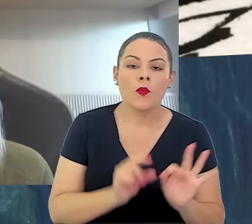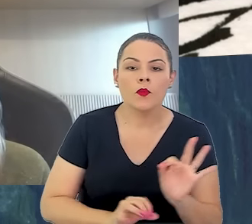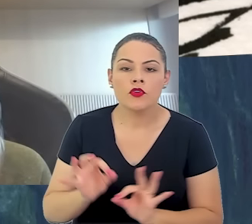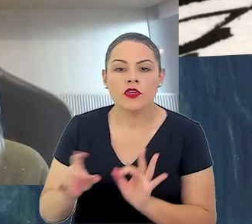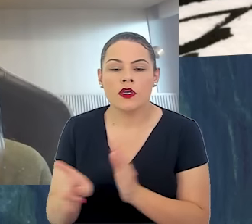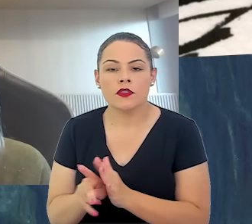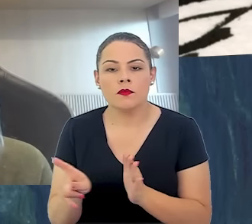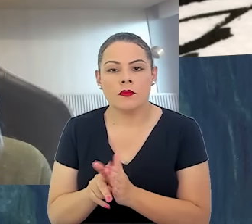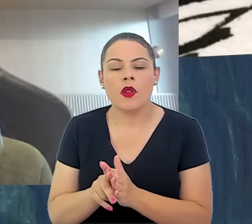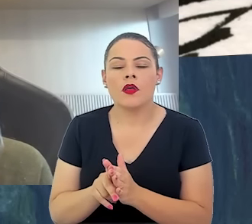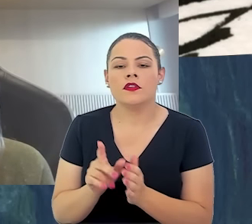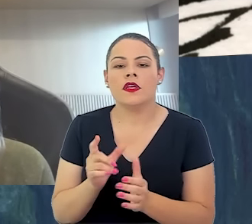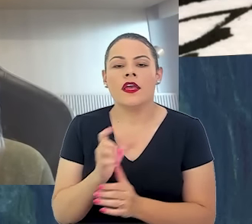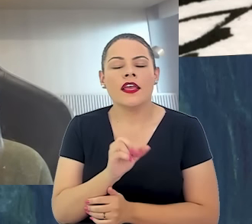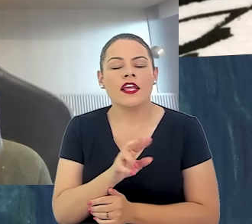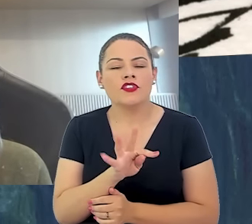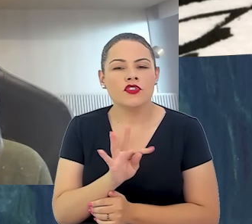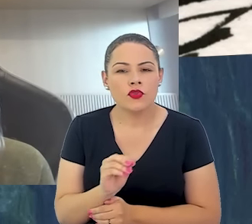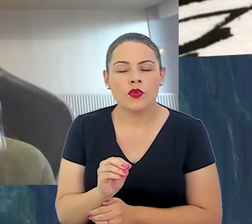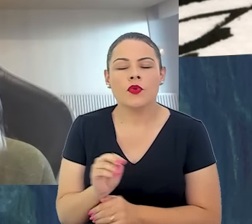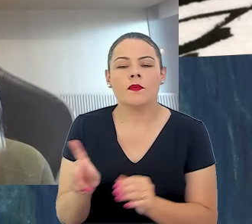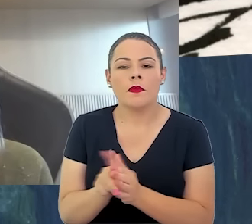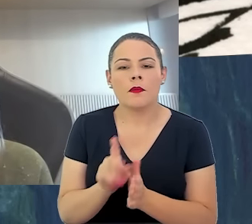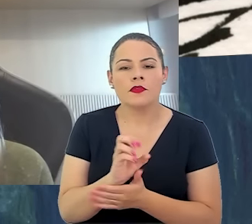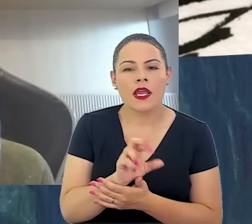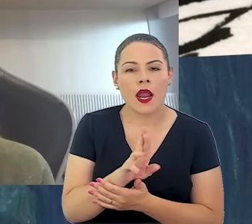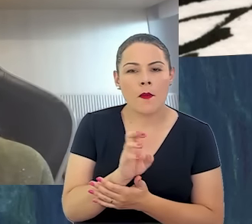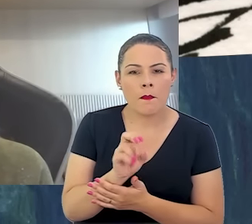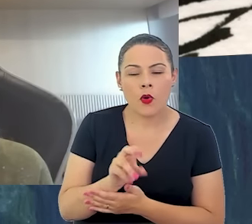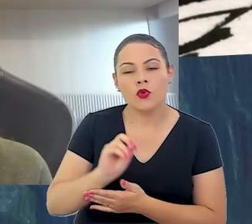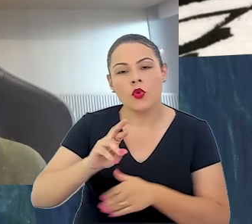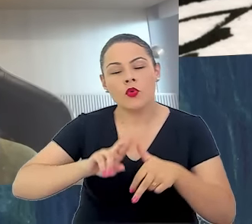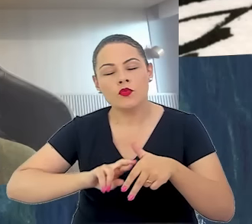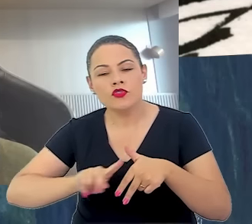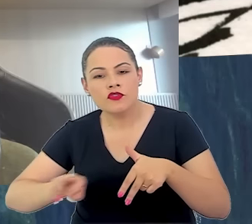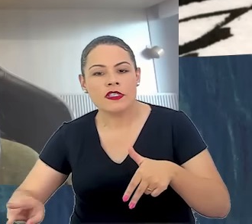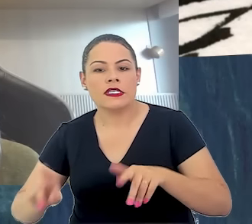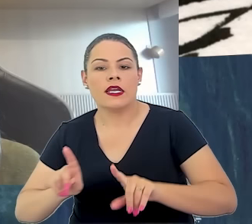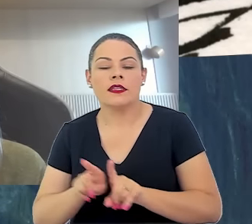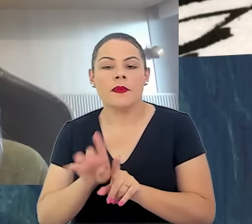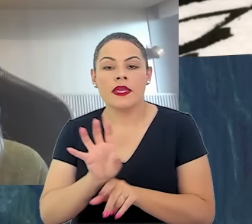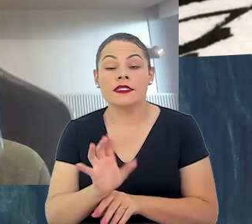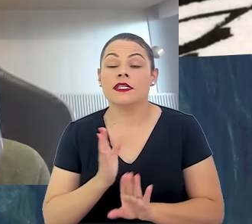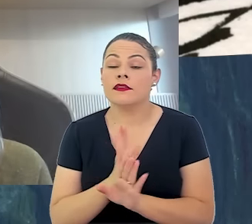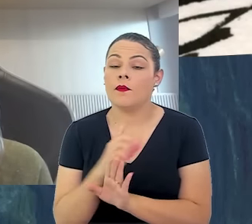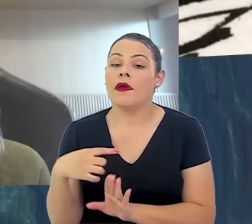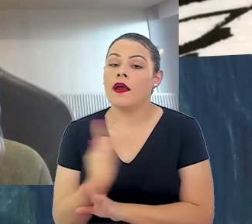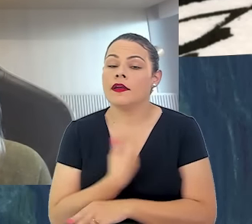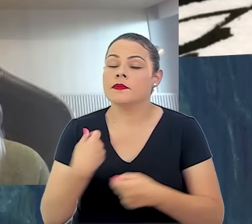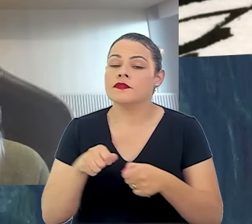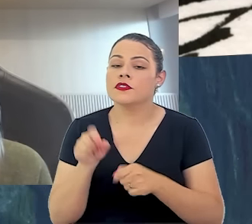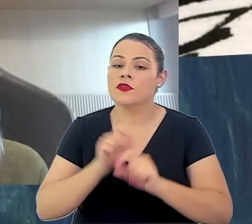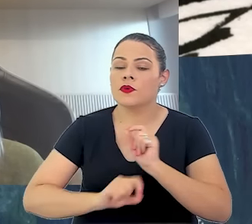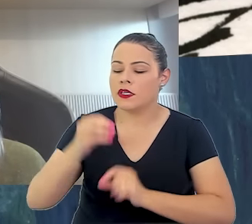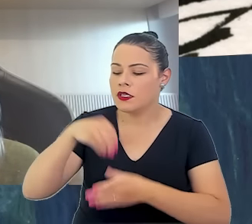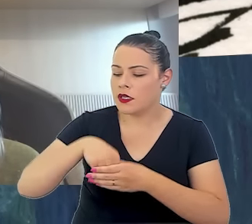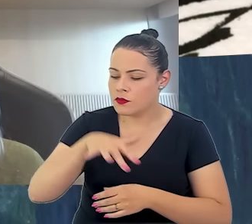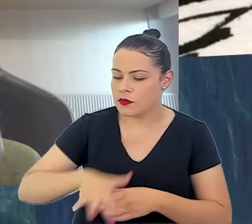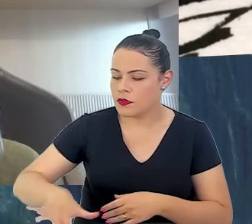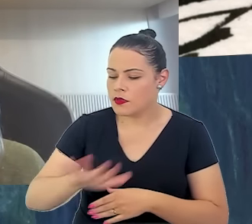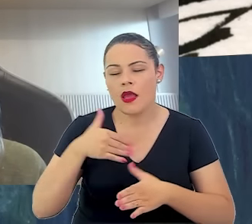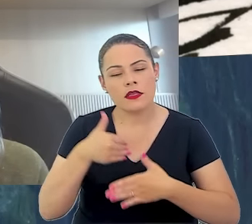ah de crédito de carbono ou de crédito de biodiversidade né taxonomia e nós precisamos dentro desse